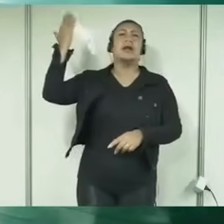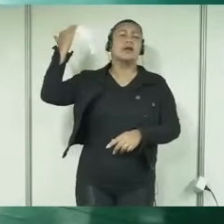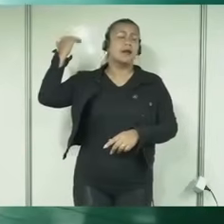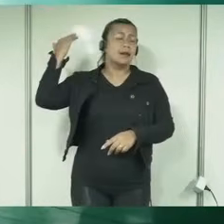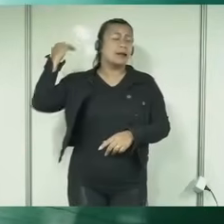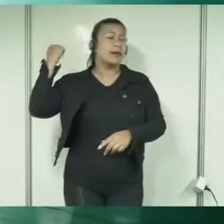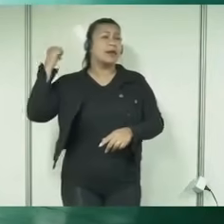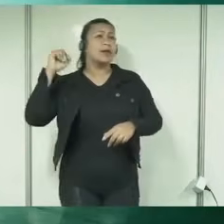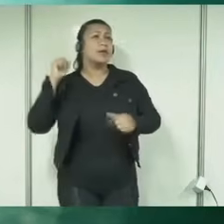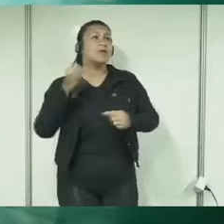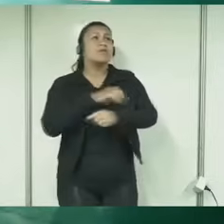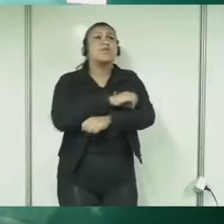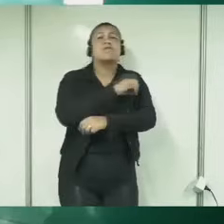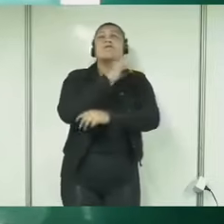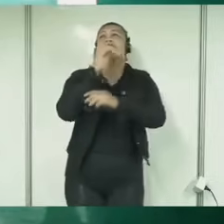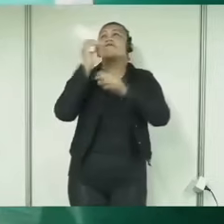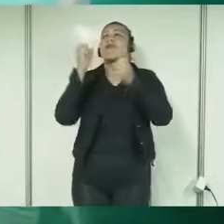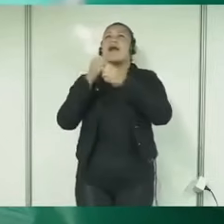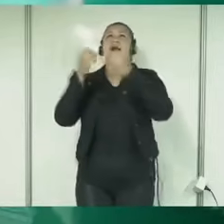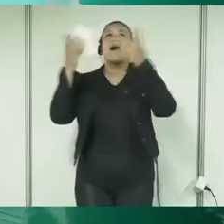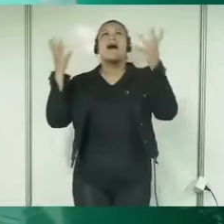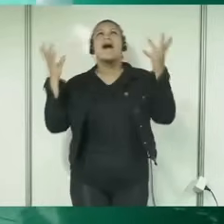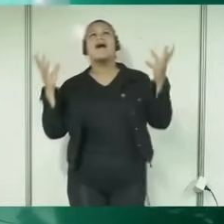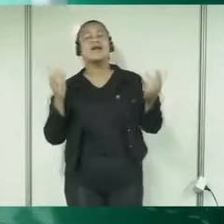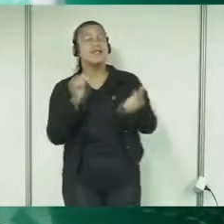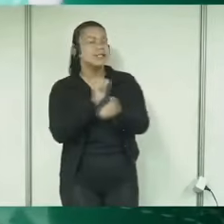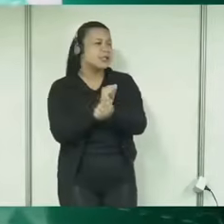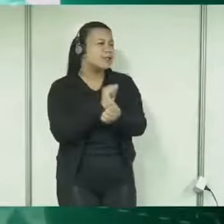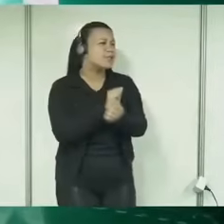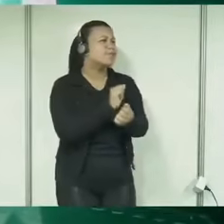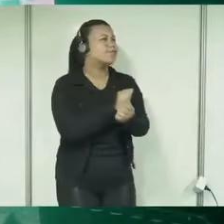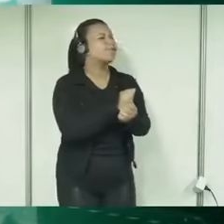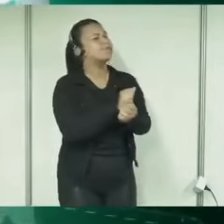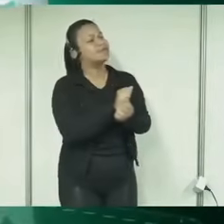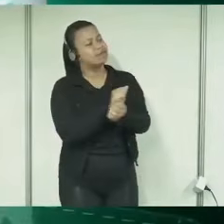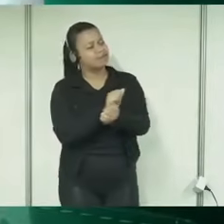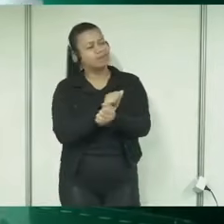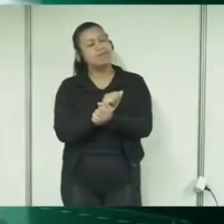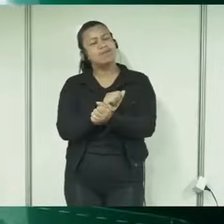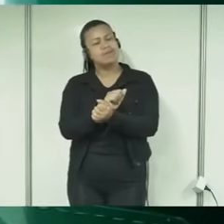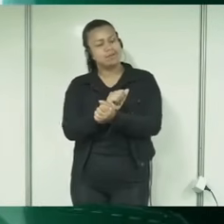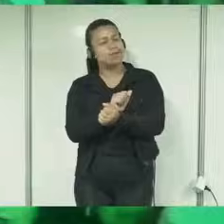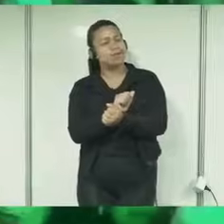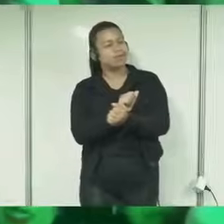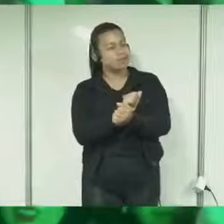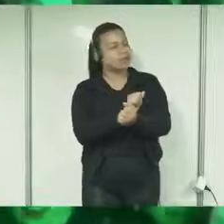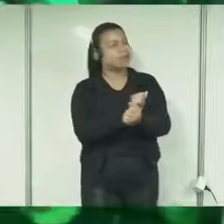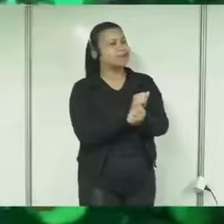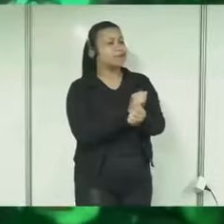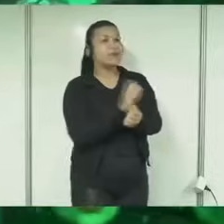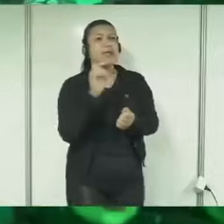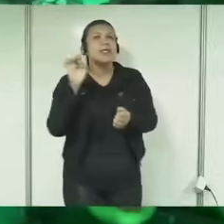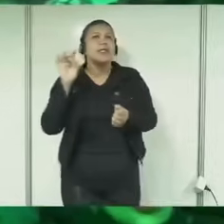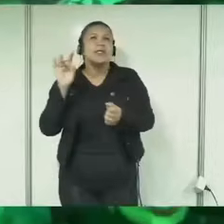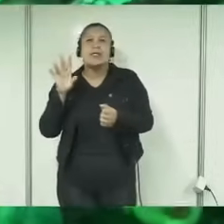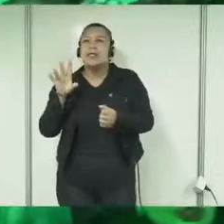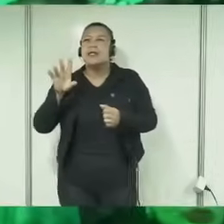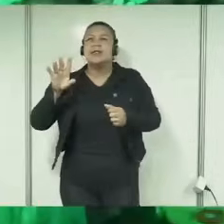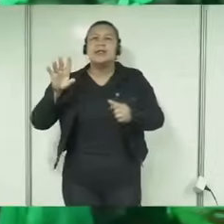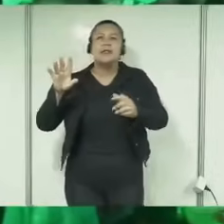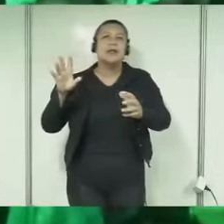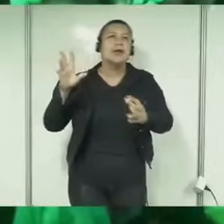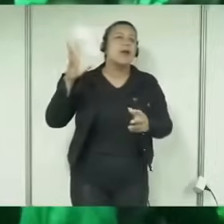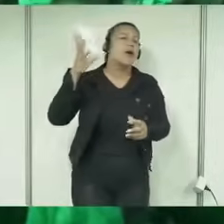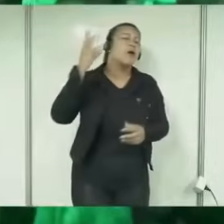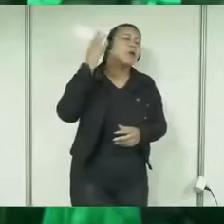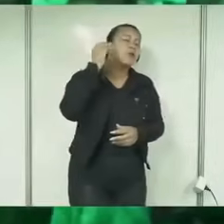ficava acordado até tarde esperando, só pra ganhar um beijo de boa